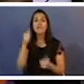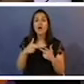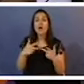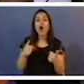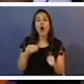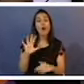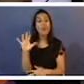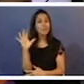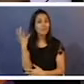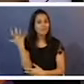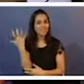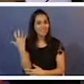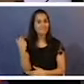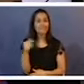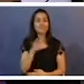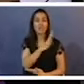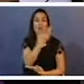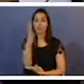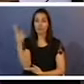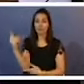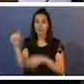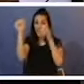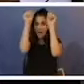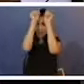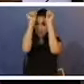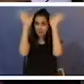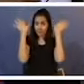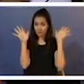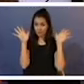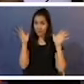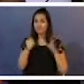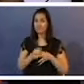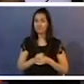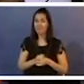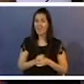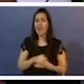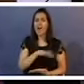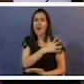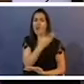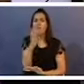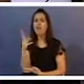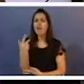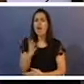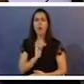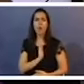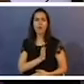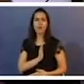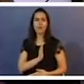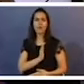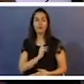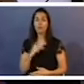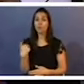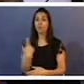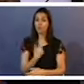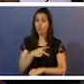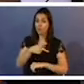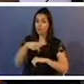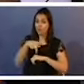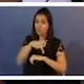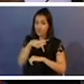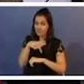anda acontecendo na nossa floresta amazônica nós sabemos que a Floresta Amazônica é o coração do nosso país